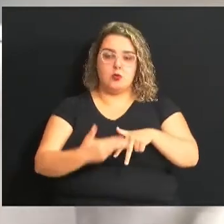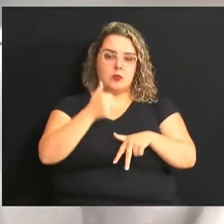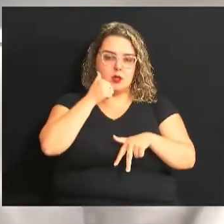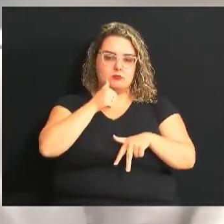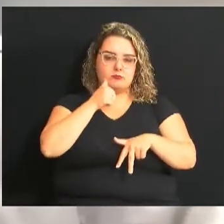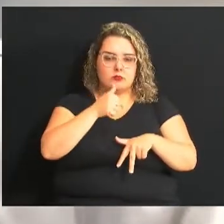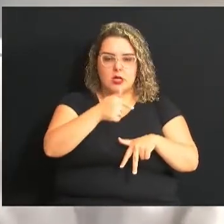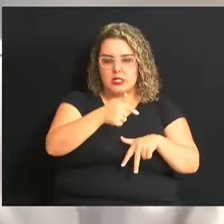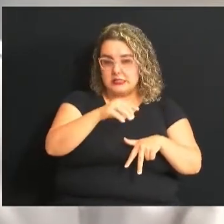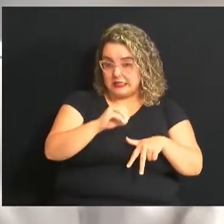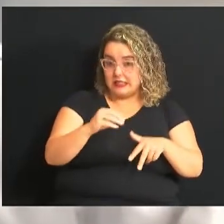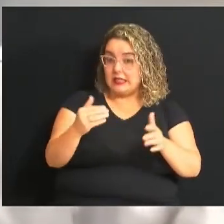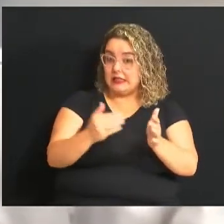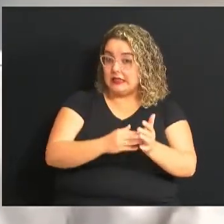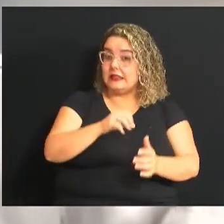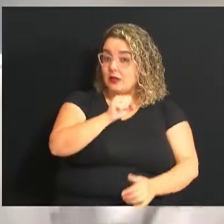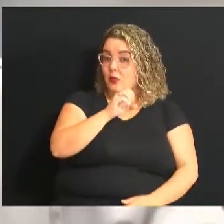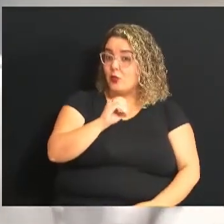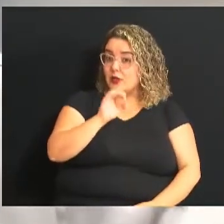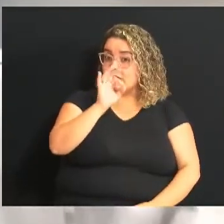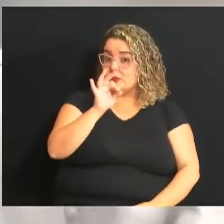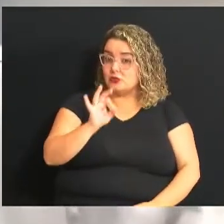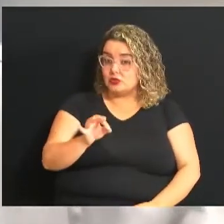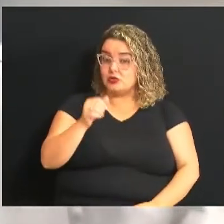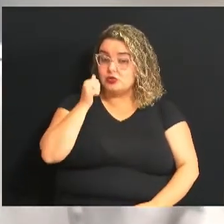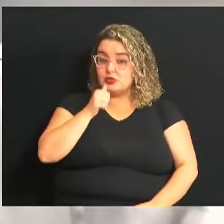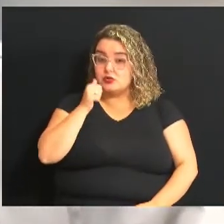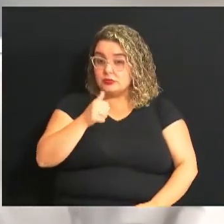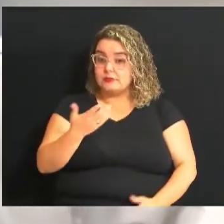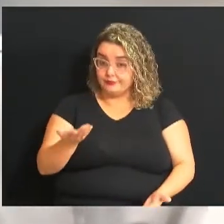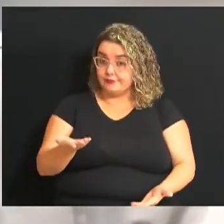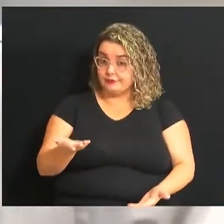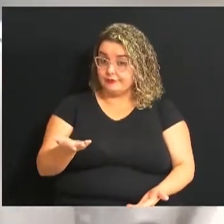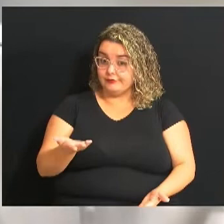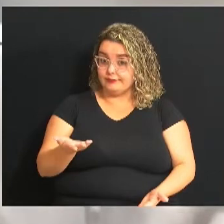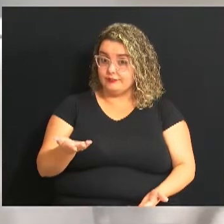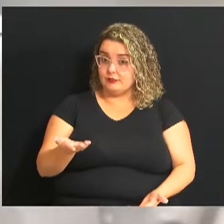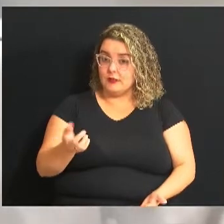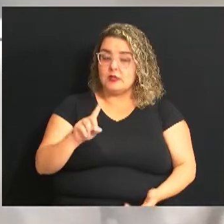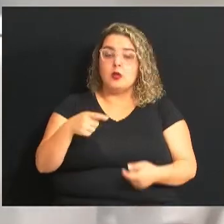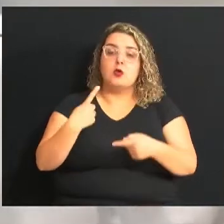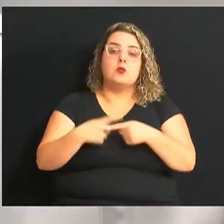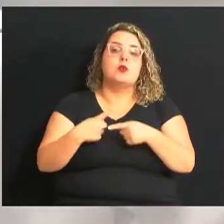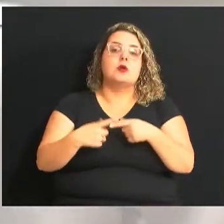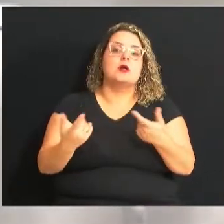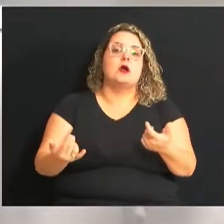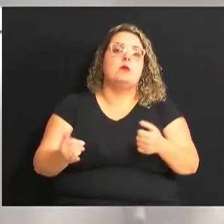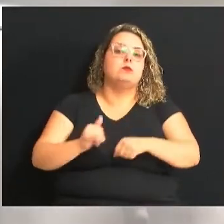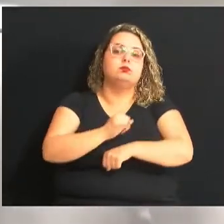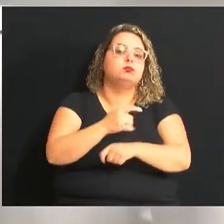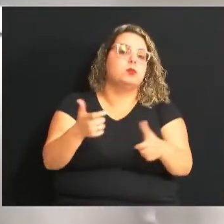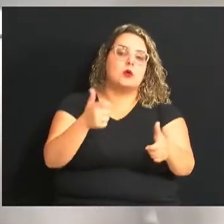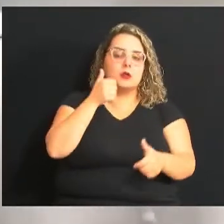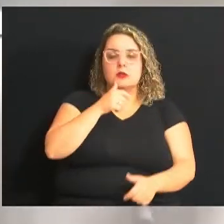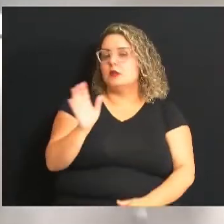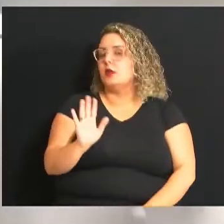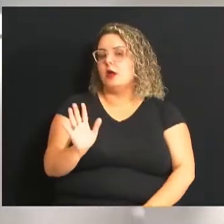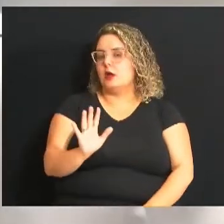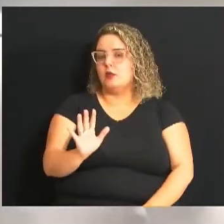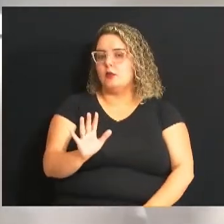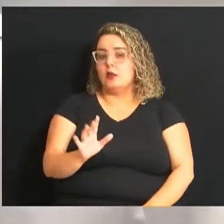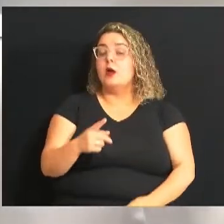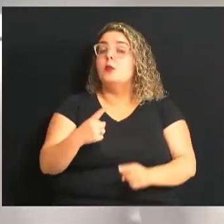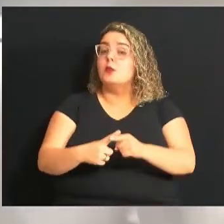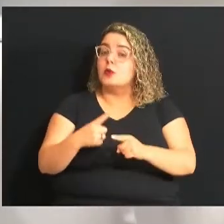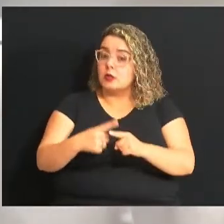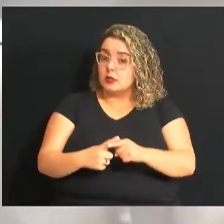70% a 80% dos casos cirúrgicos são mulheres. Não porque a incidência da obesidade é maior na mulher, não. É porque elas